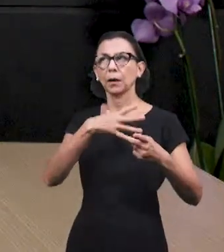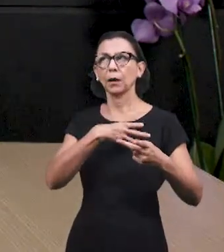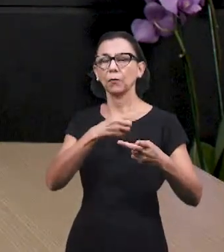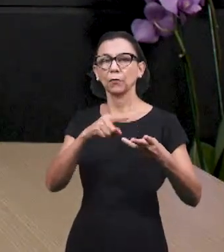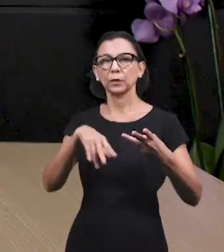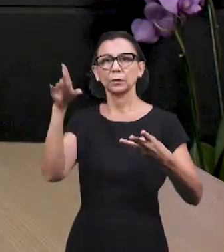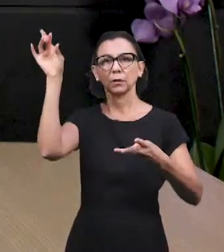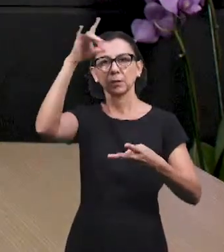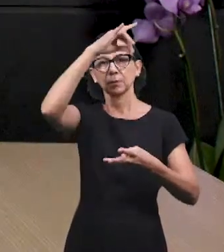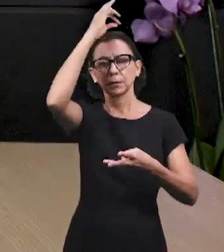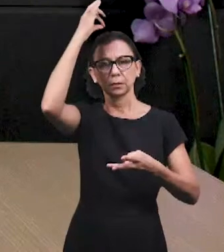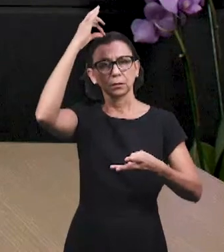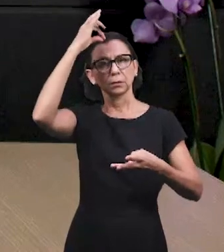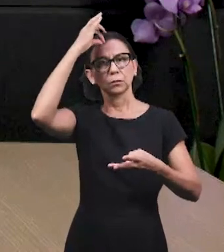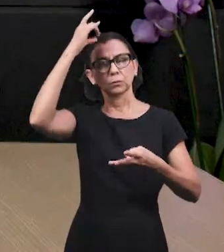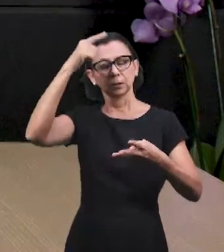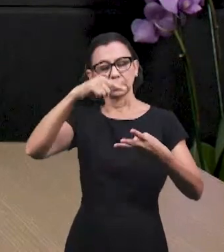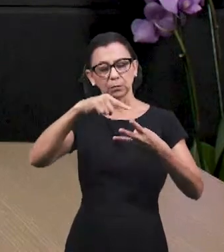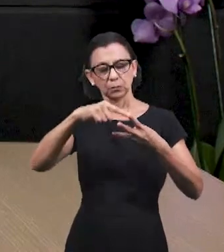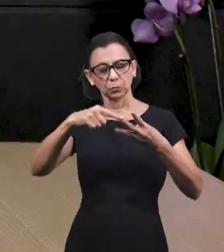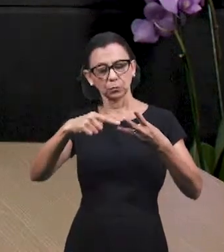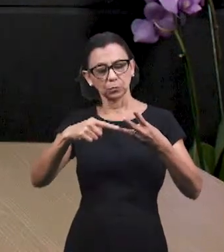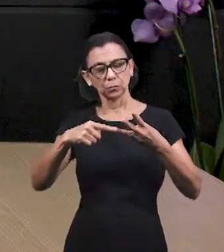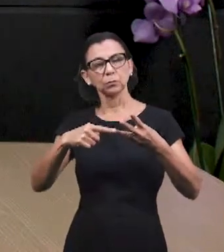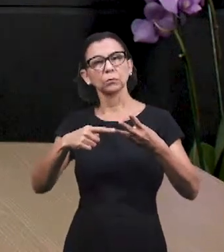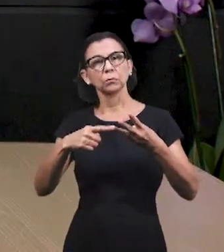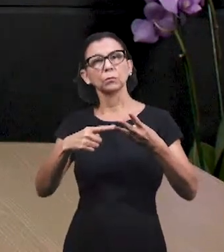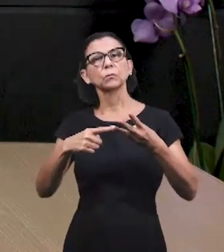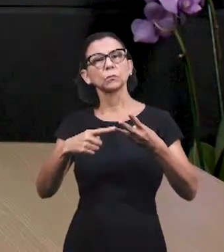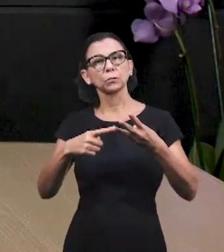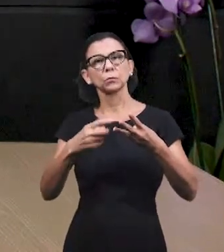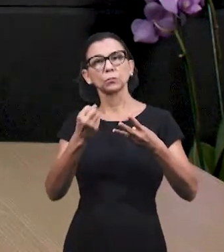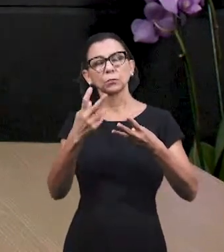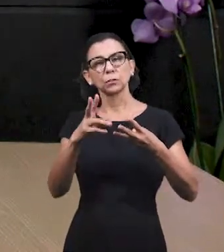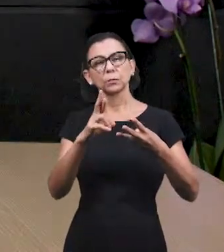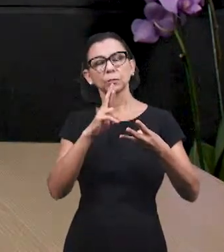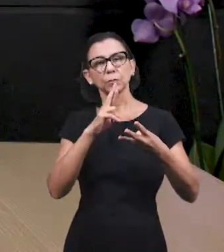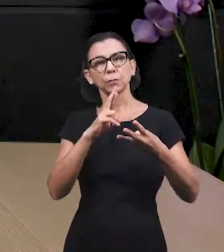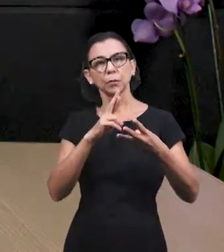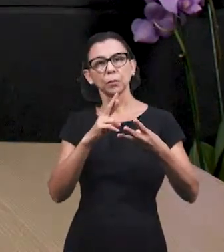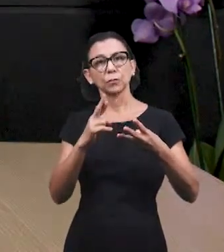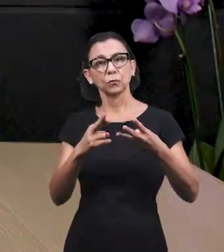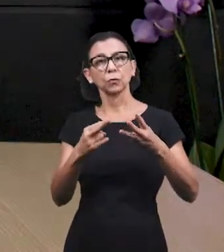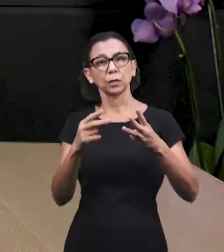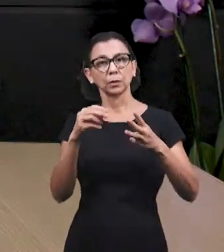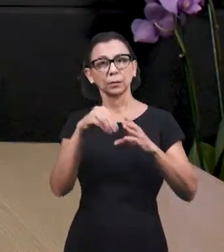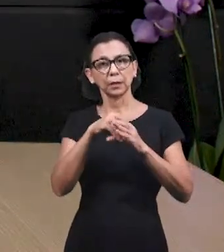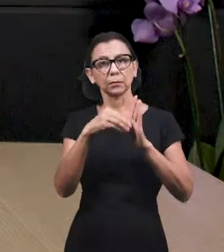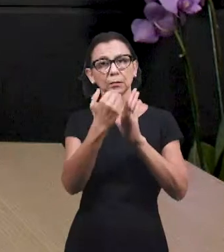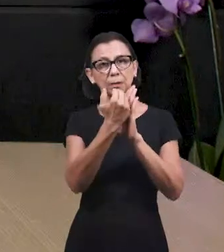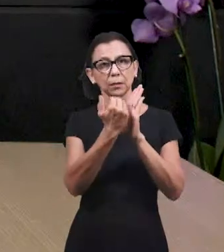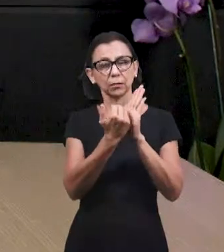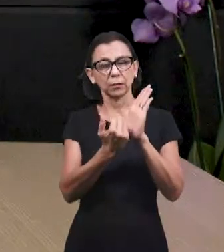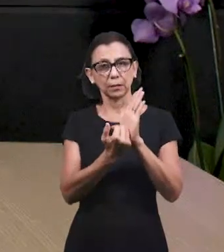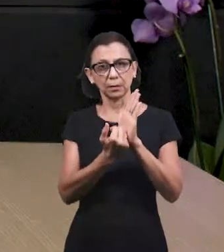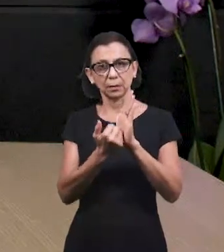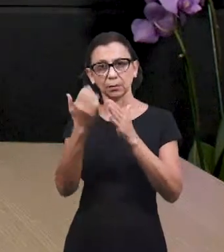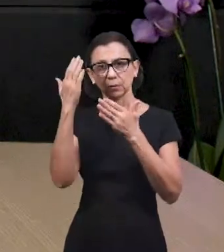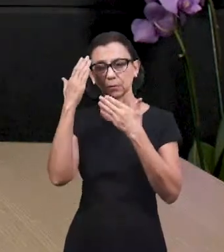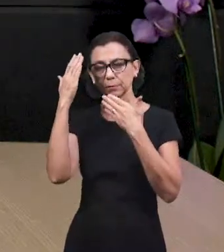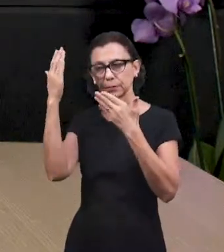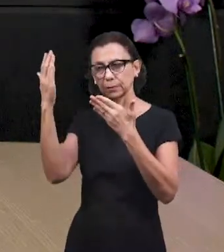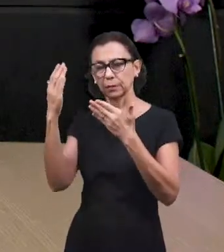ao Espírito Santo. Então, na verdade, foi muito bem colocado pelo irmão na sequência da sua resposta. Obrigado, então, pela